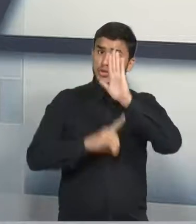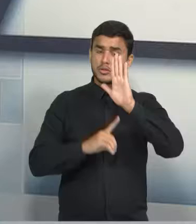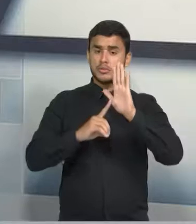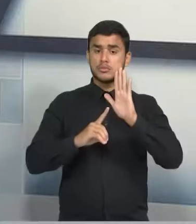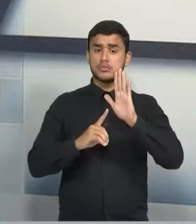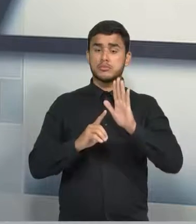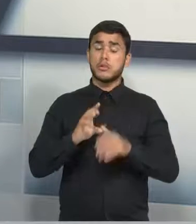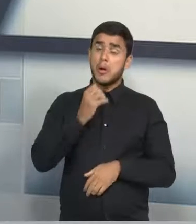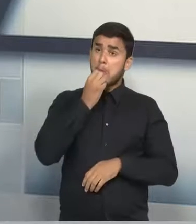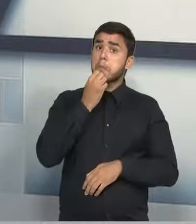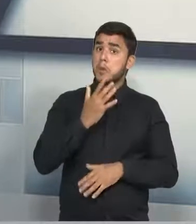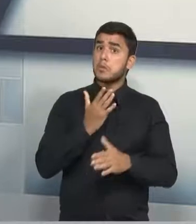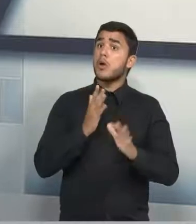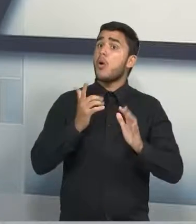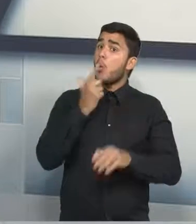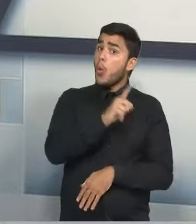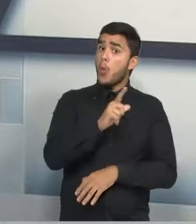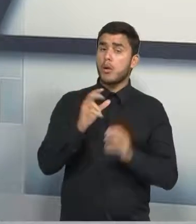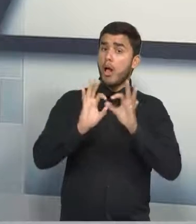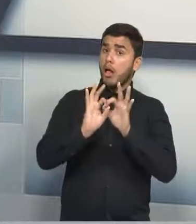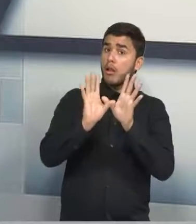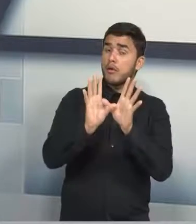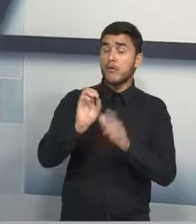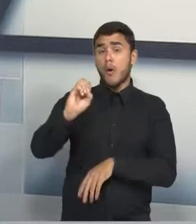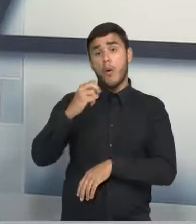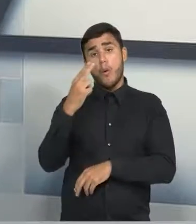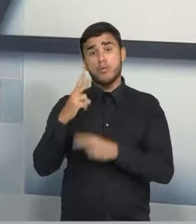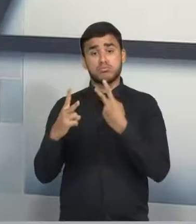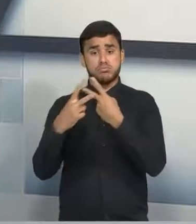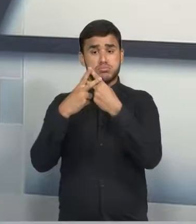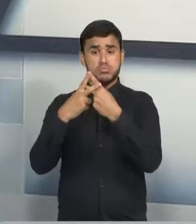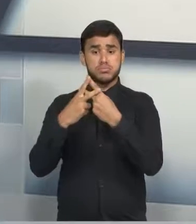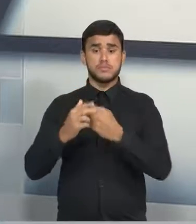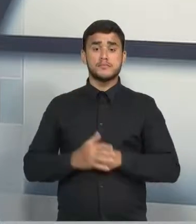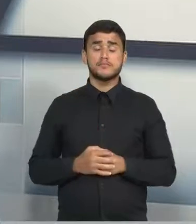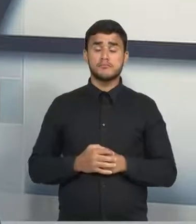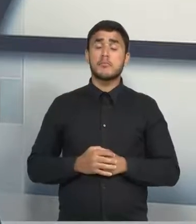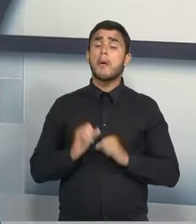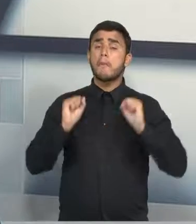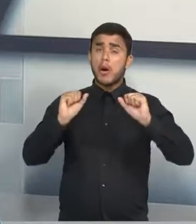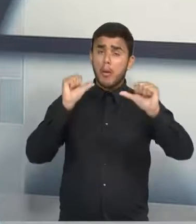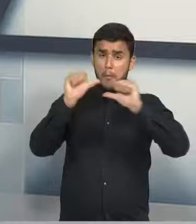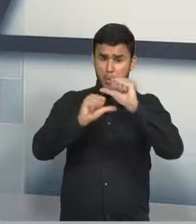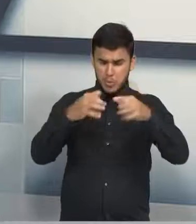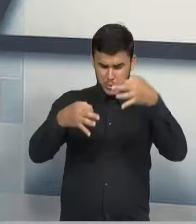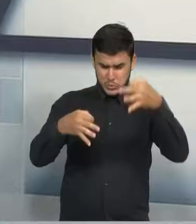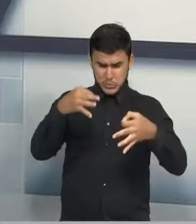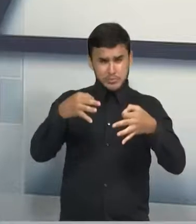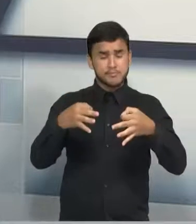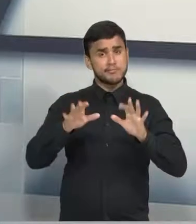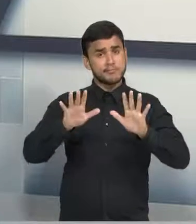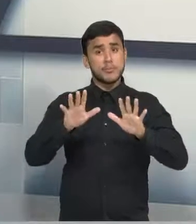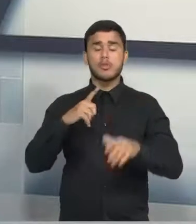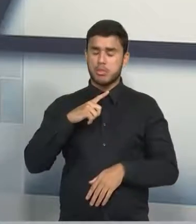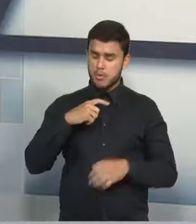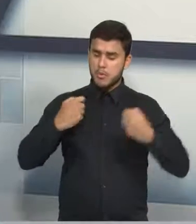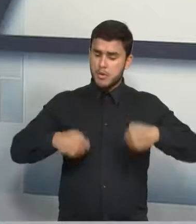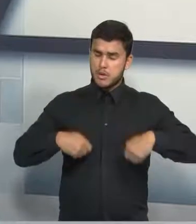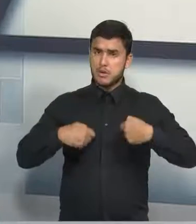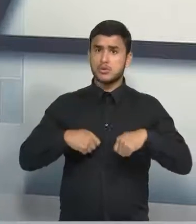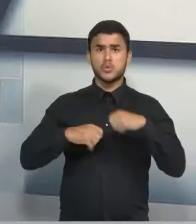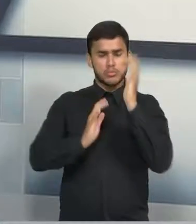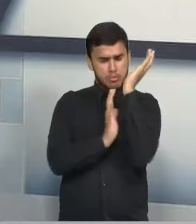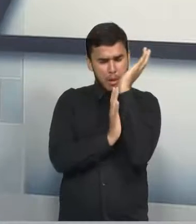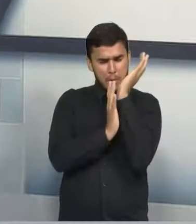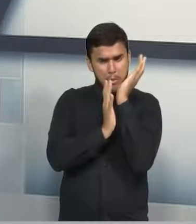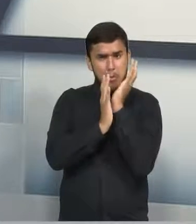aplica o direito. Pode-se buscar reforma à decisão judicial, pelo menos legais,